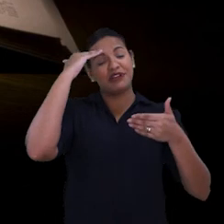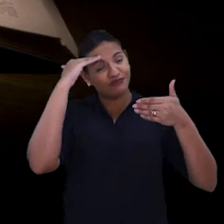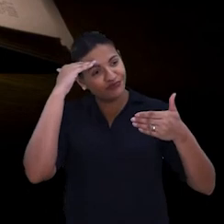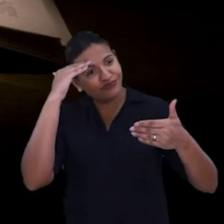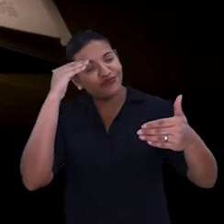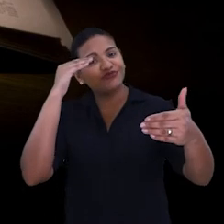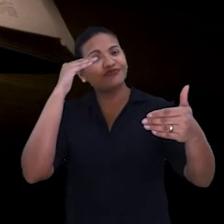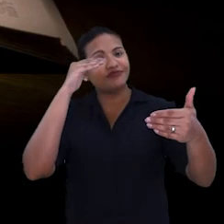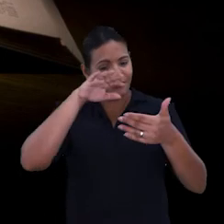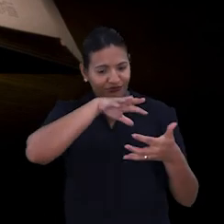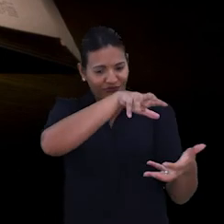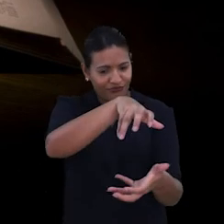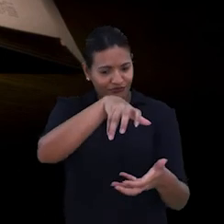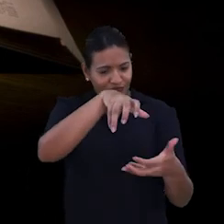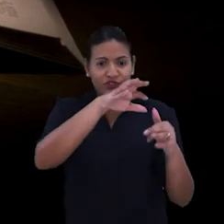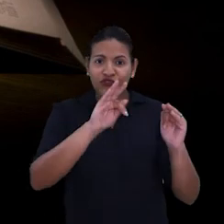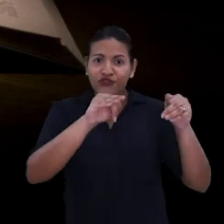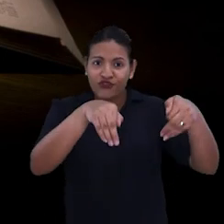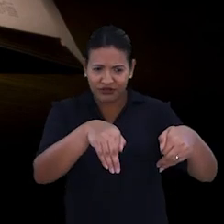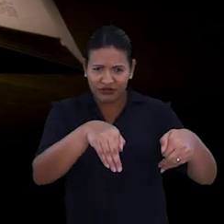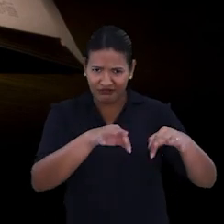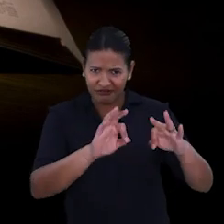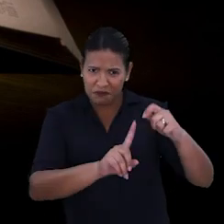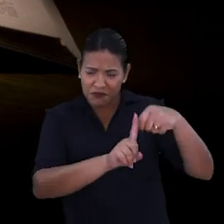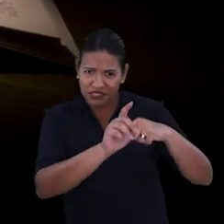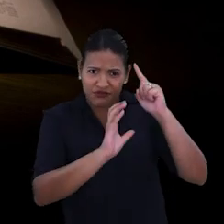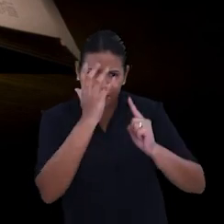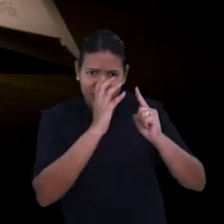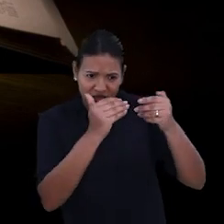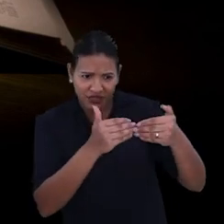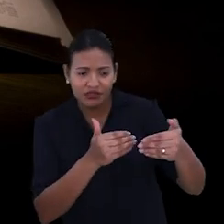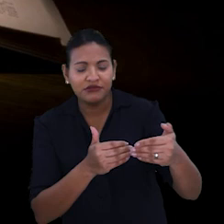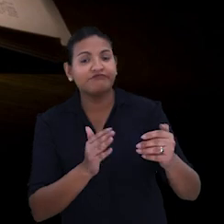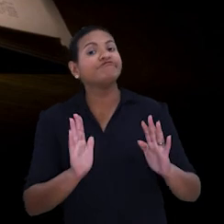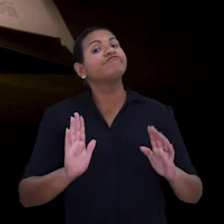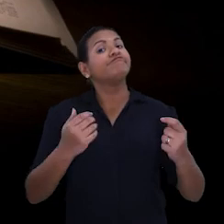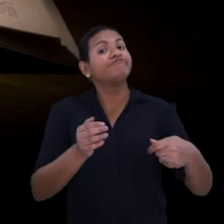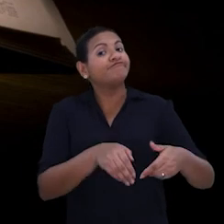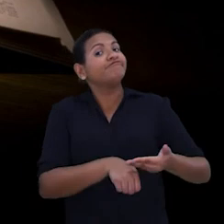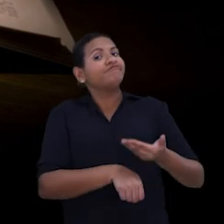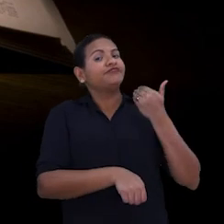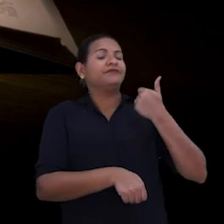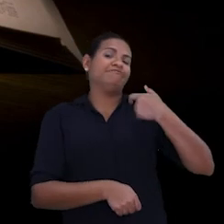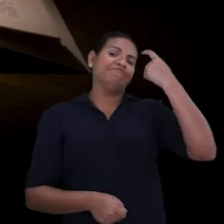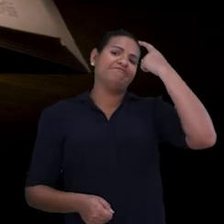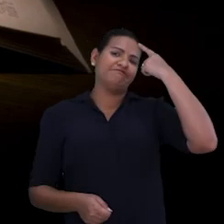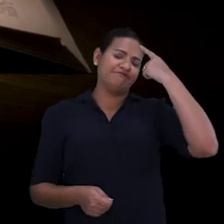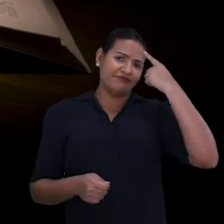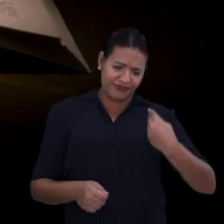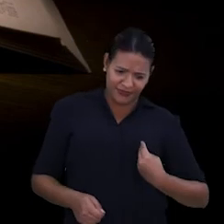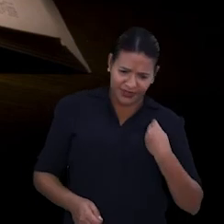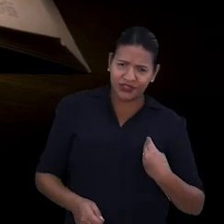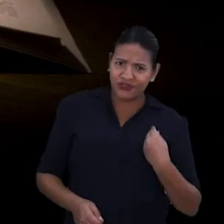numa crônica. Se o fim do mundo for mesmo em fevereiro, convém pensarmos desde já se utilizamos este dom